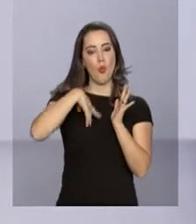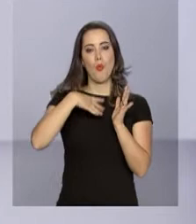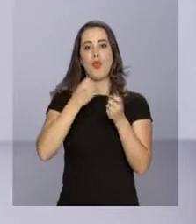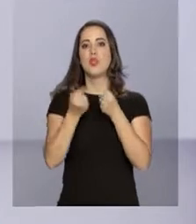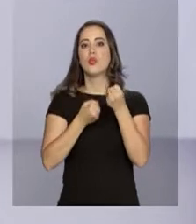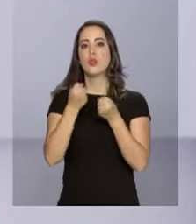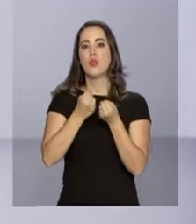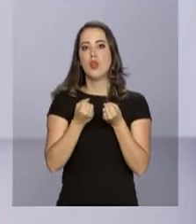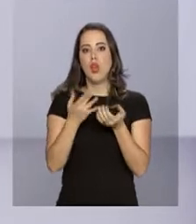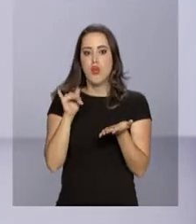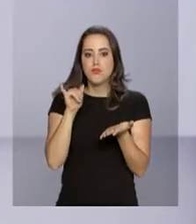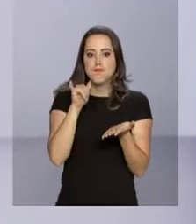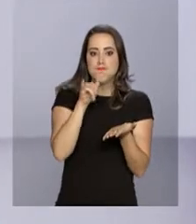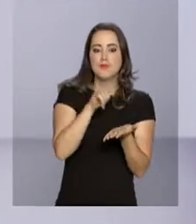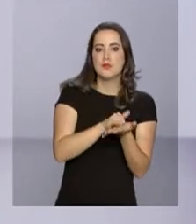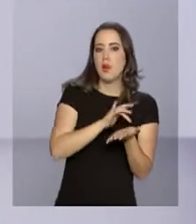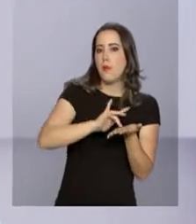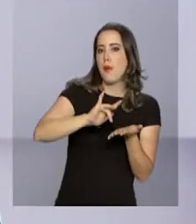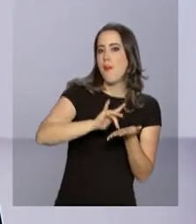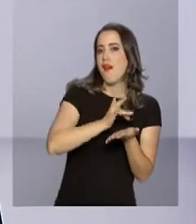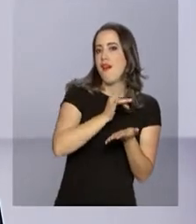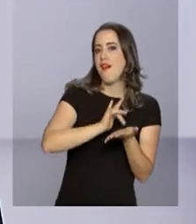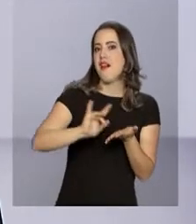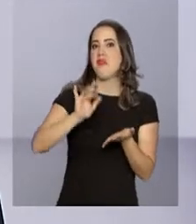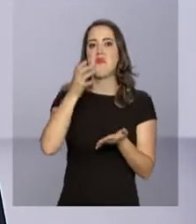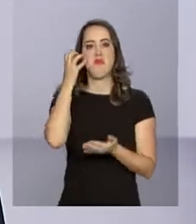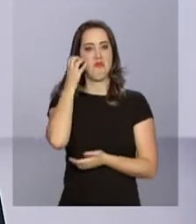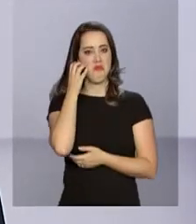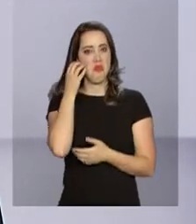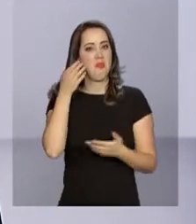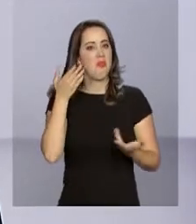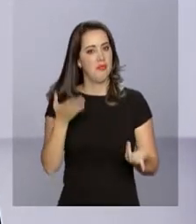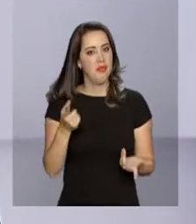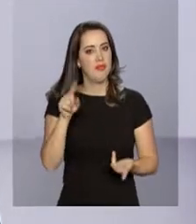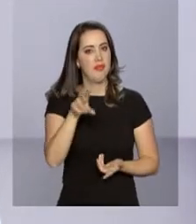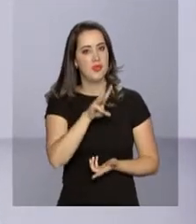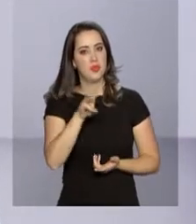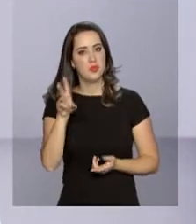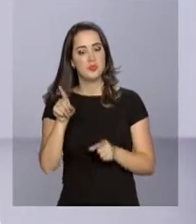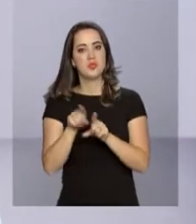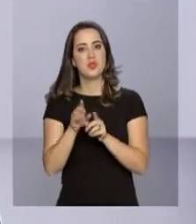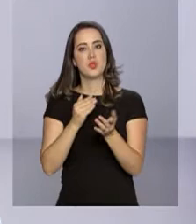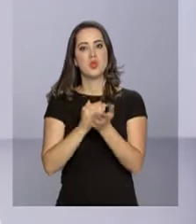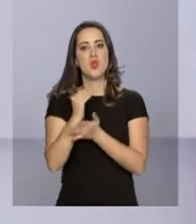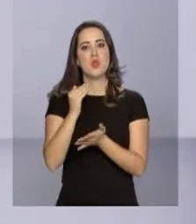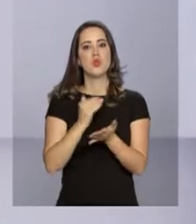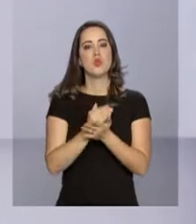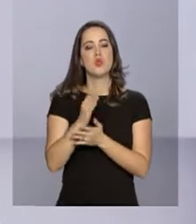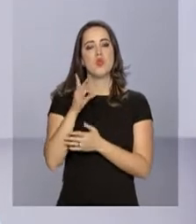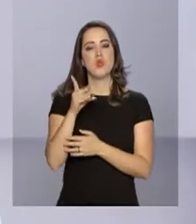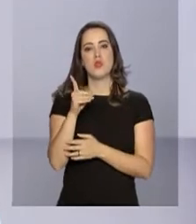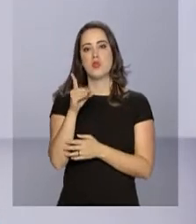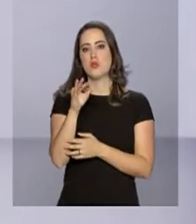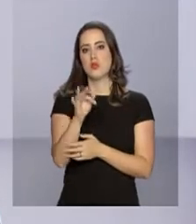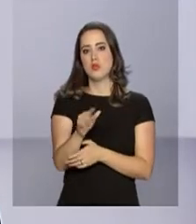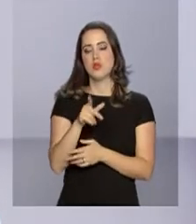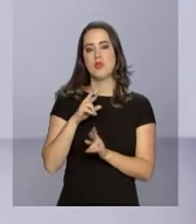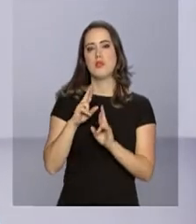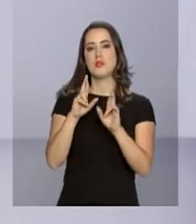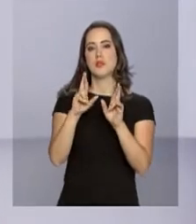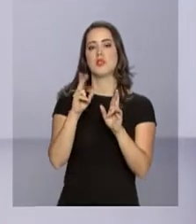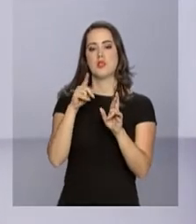digital acessível a um toque no celular a plataforma começou a ser testada no distrito federal ea